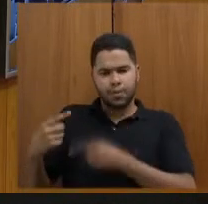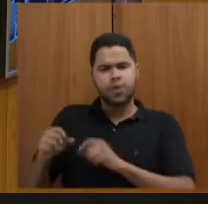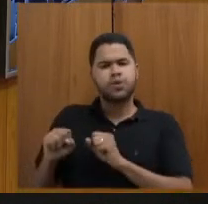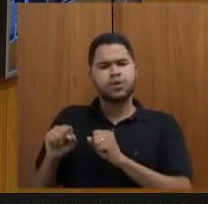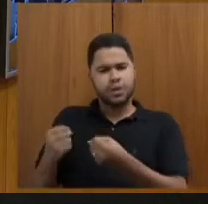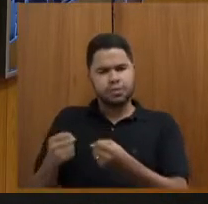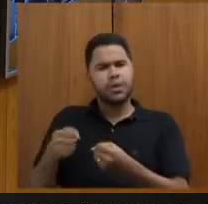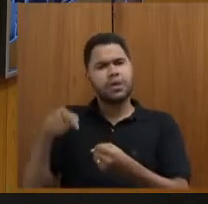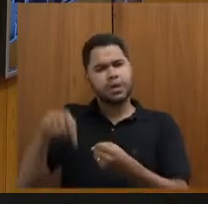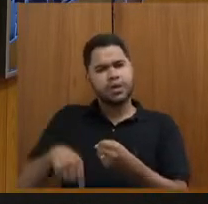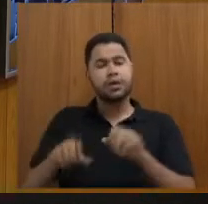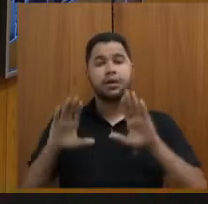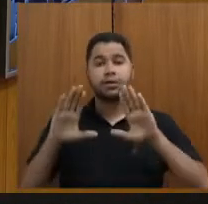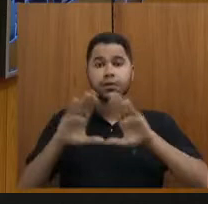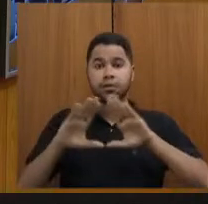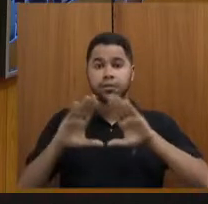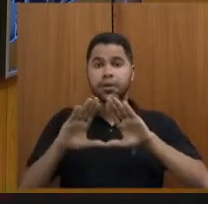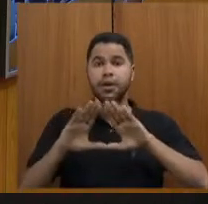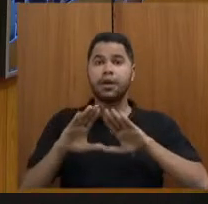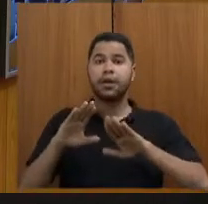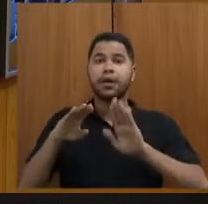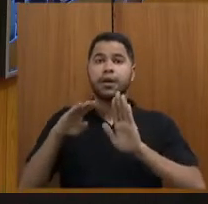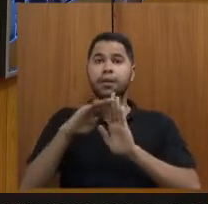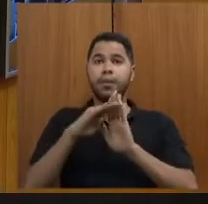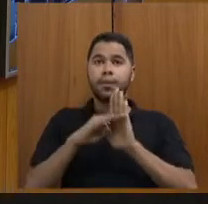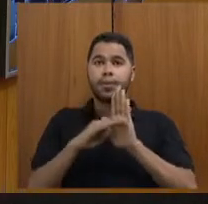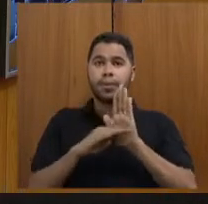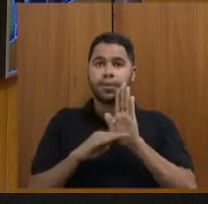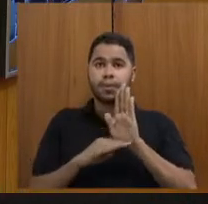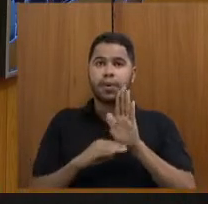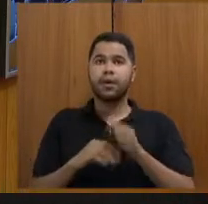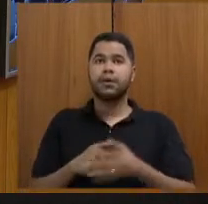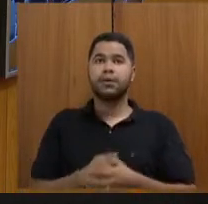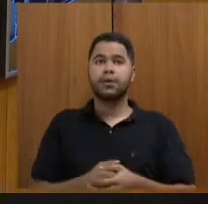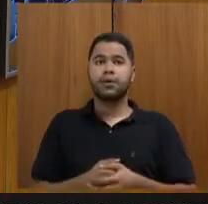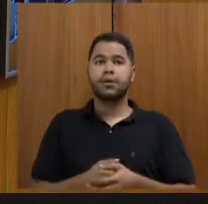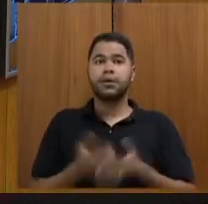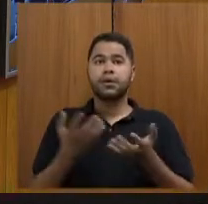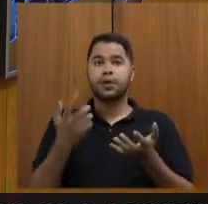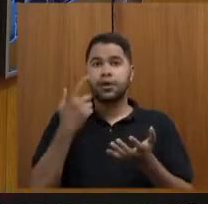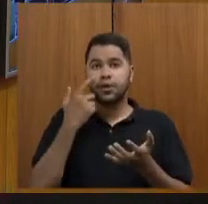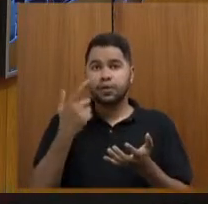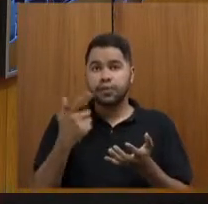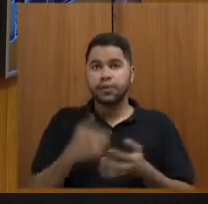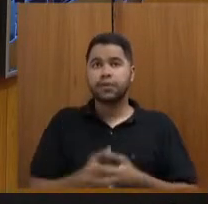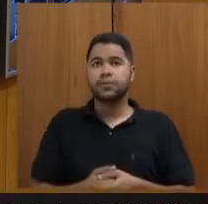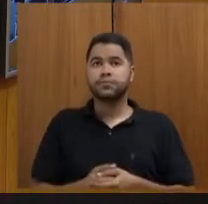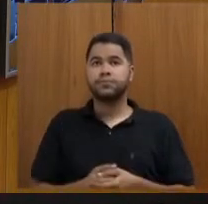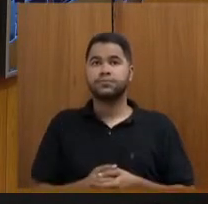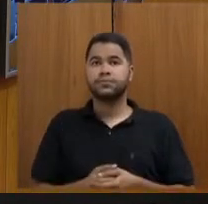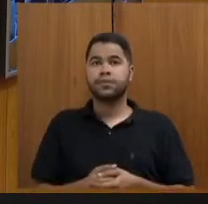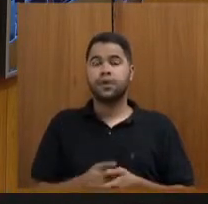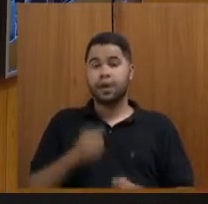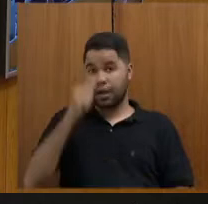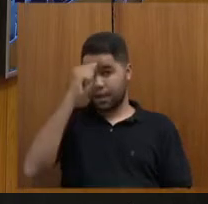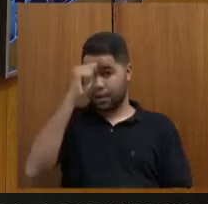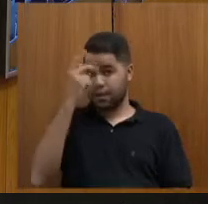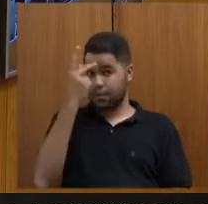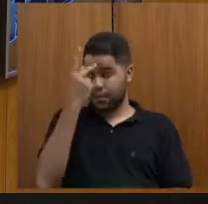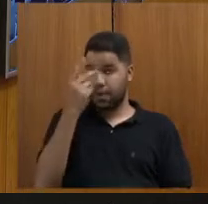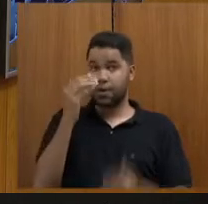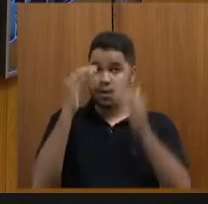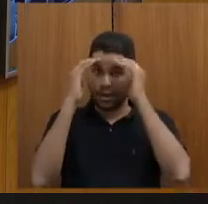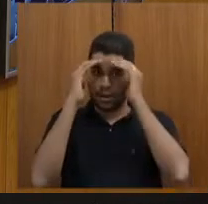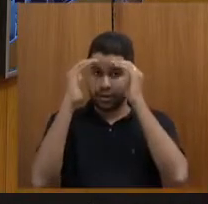aqui muito na Assembleia, a questão da regularização fundiária. Eu queria, viu, presidente Ana Paula, com todo o respeito que a